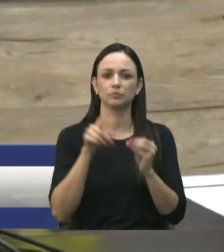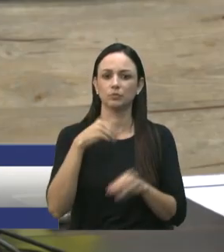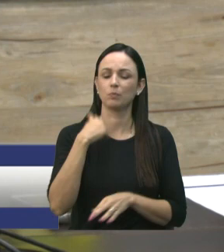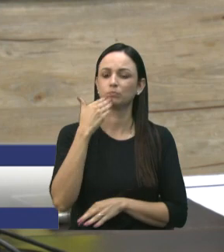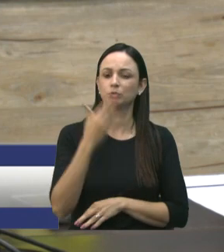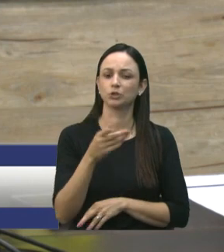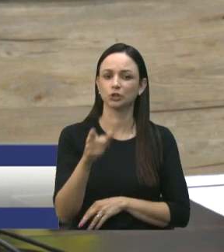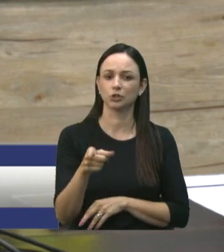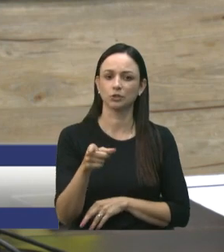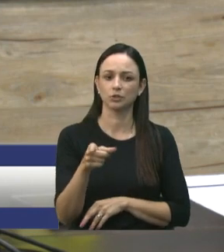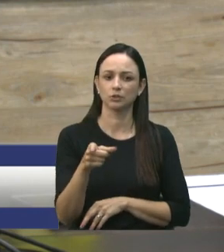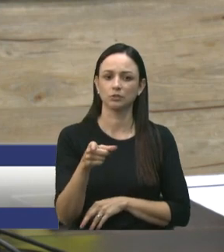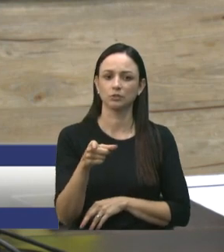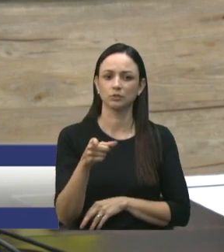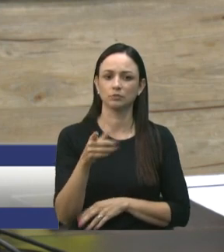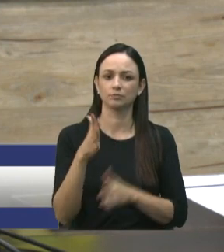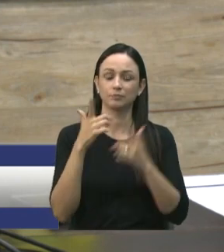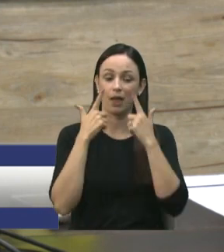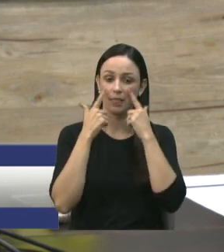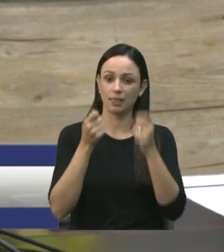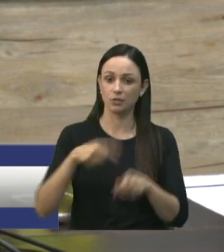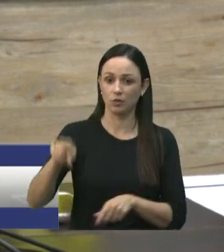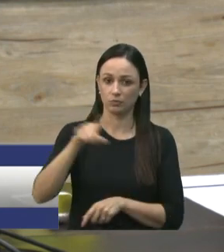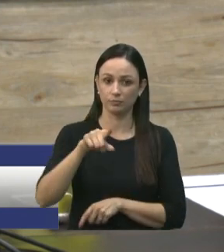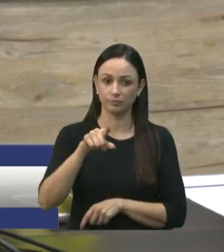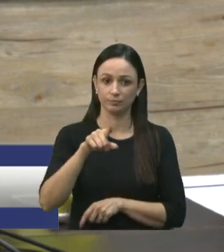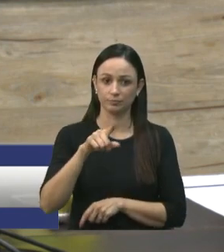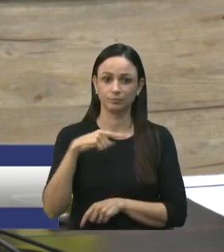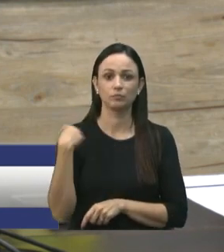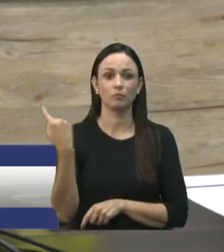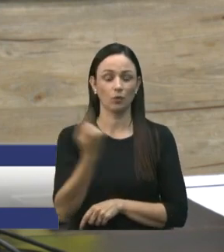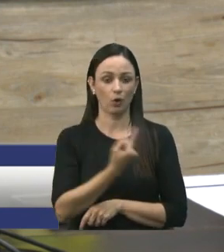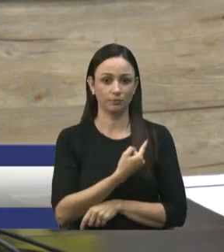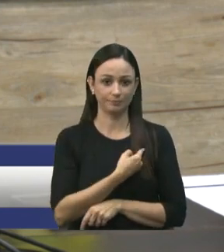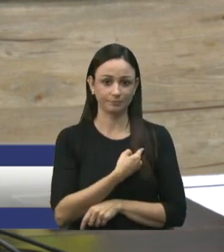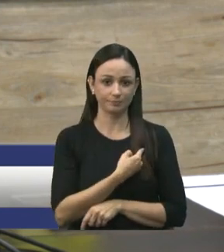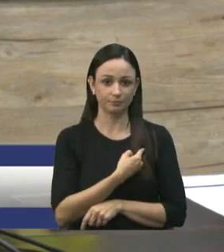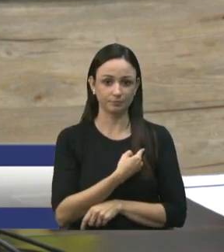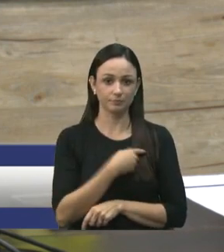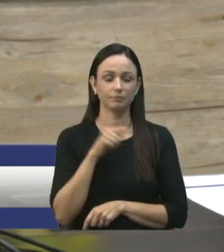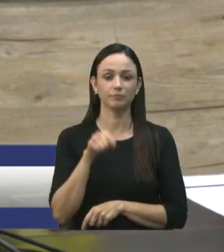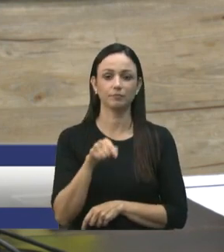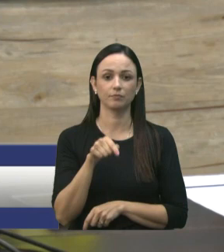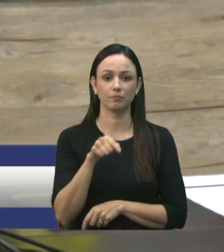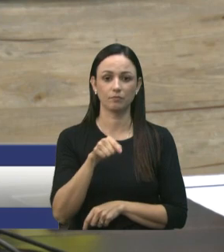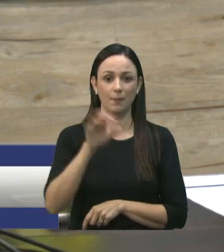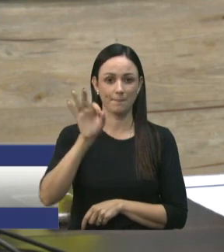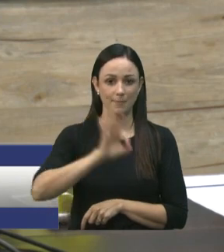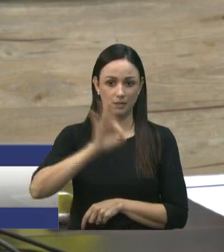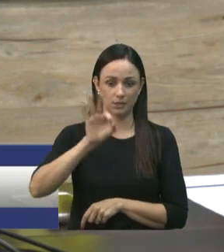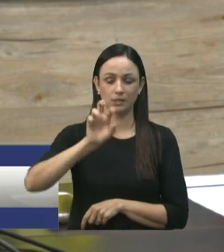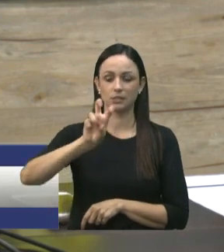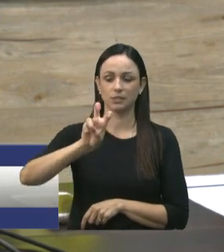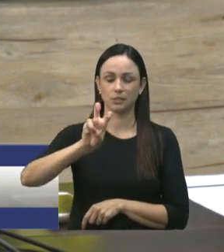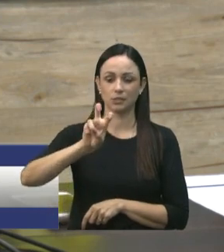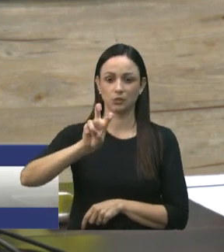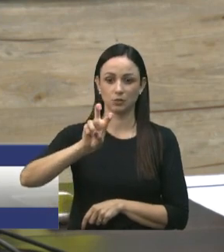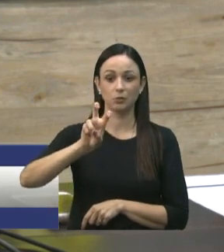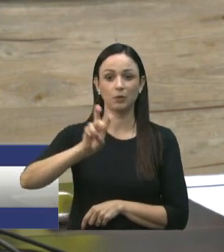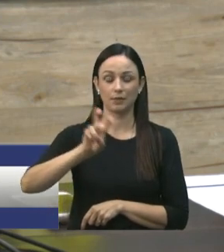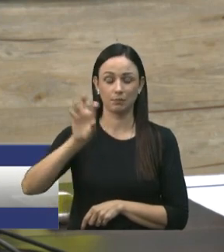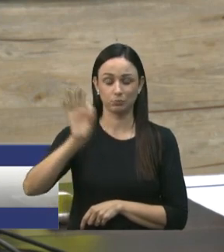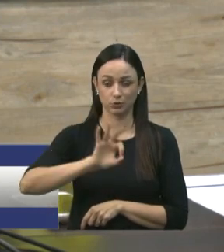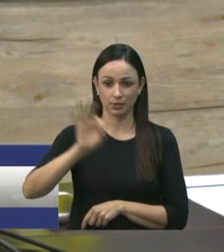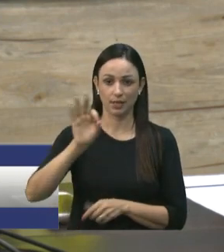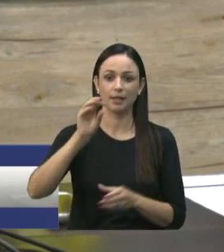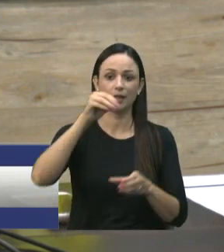a atenção dos senhores. Nós deixamos esse percentual de 50% da saúde já alocado